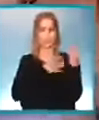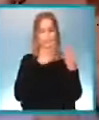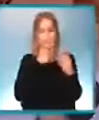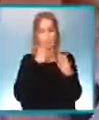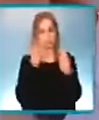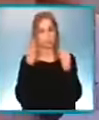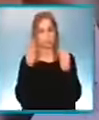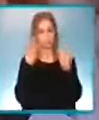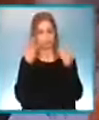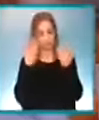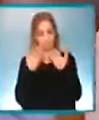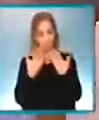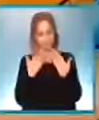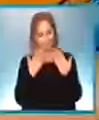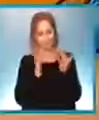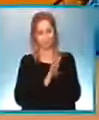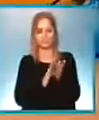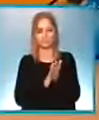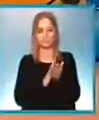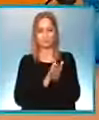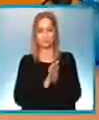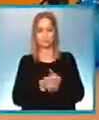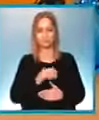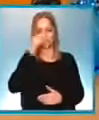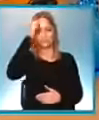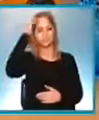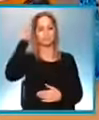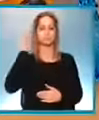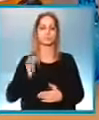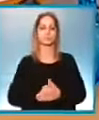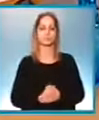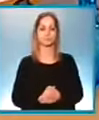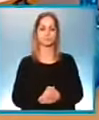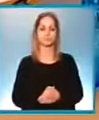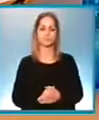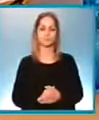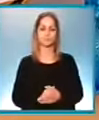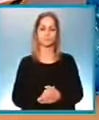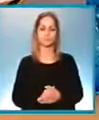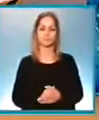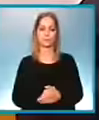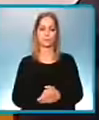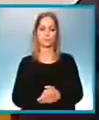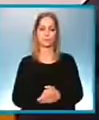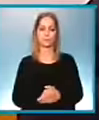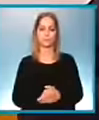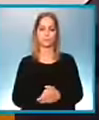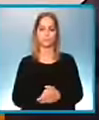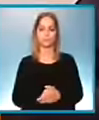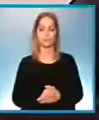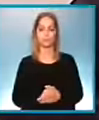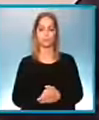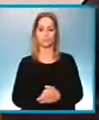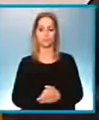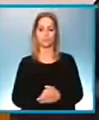Parabéns, Maia. Fado é lindo. É. E aprendeu português em quanto tempo, Maia? Podemos tirar este,